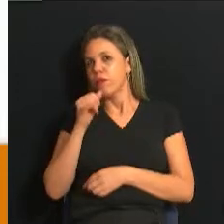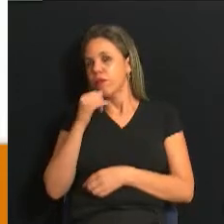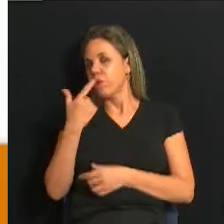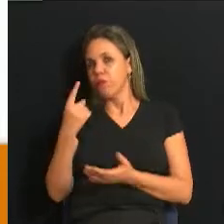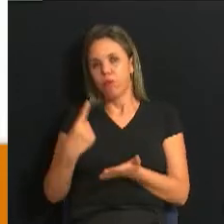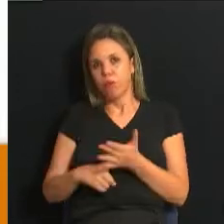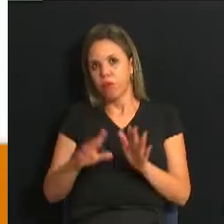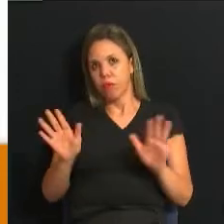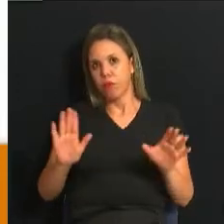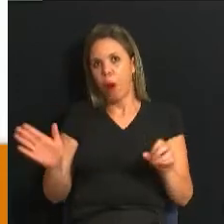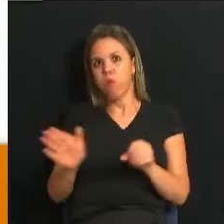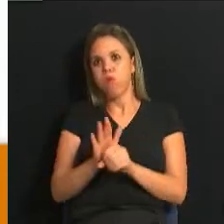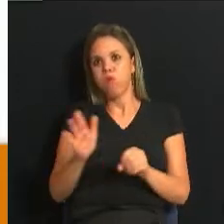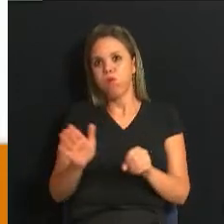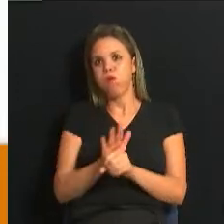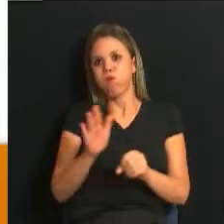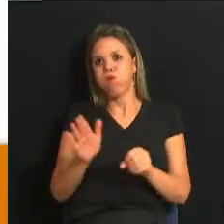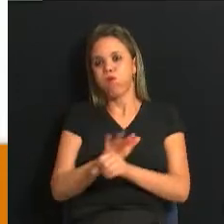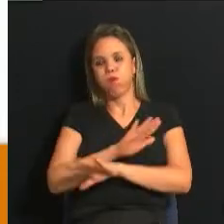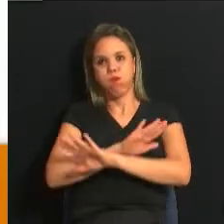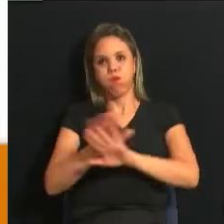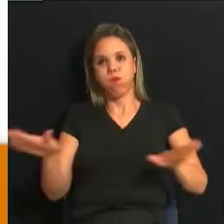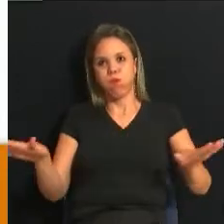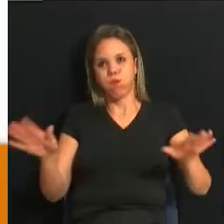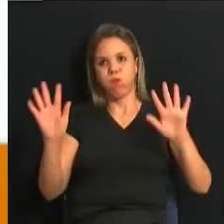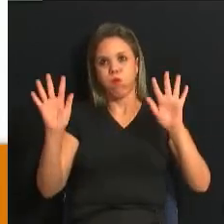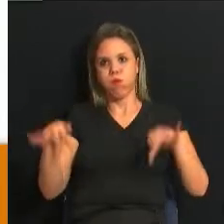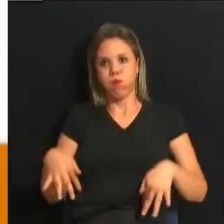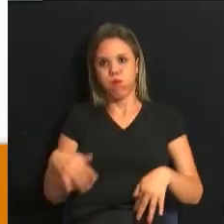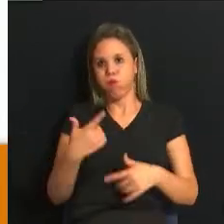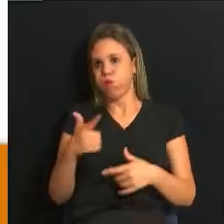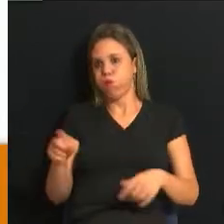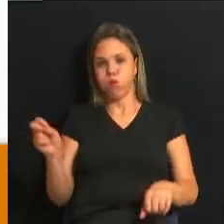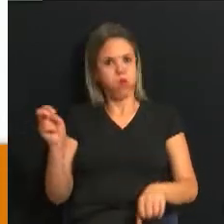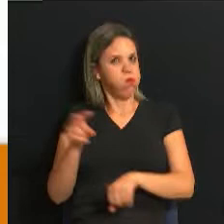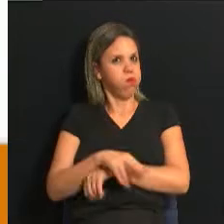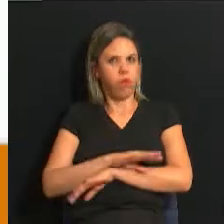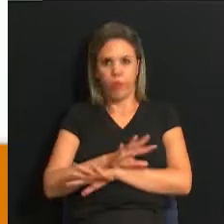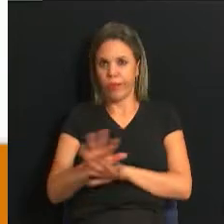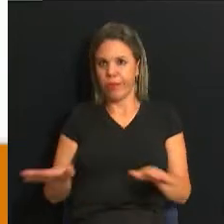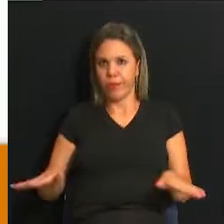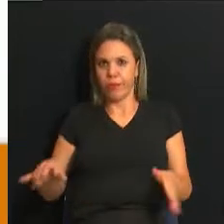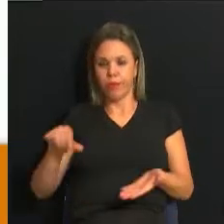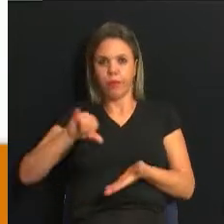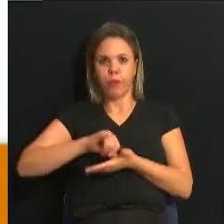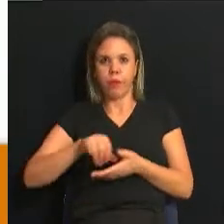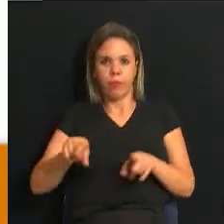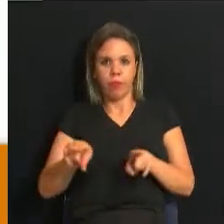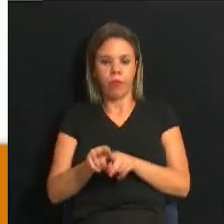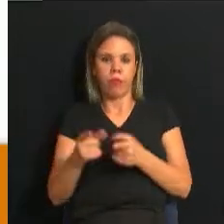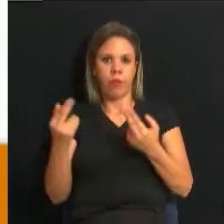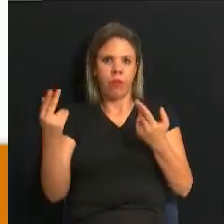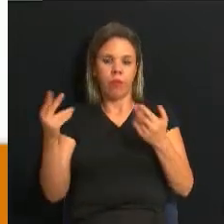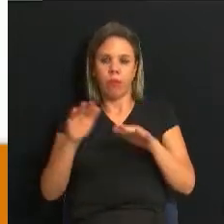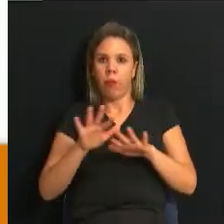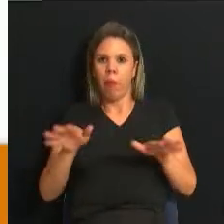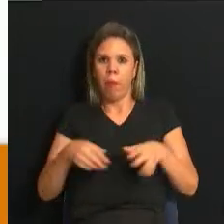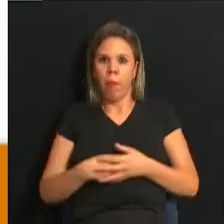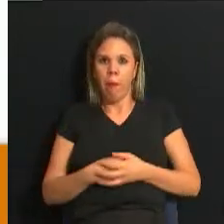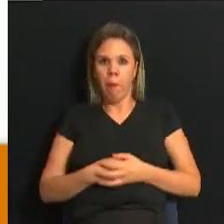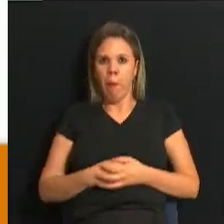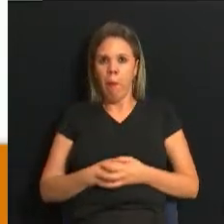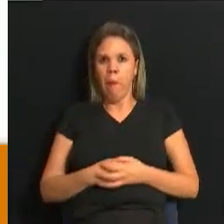agendamento, os agendamentos já supriram, então, vagas esgotadas. E o do centro também, vagas esgotadas.